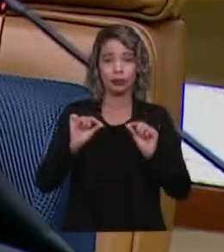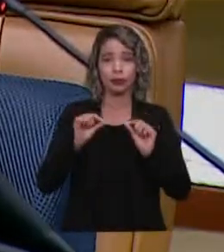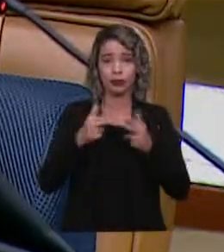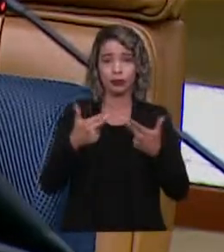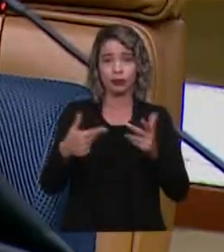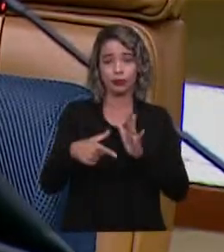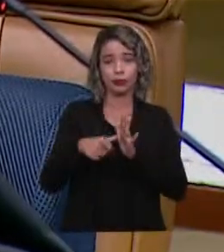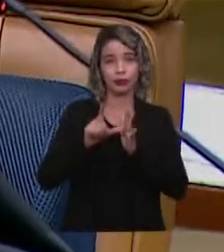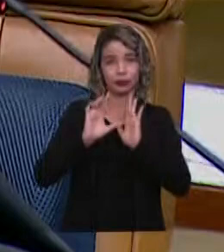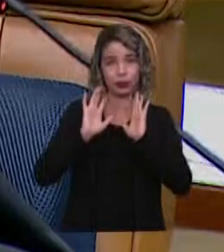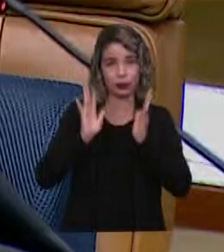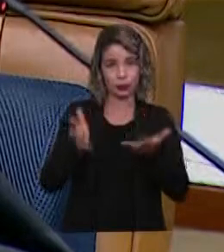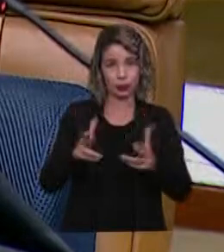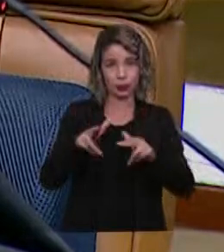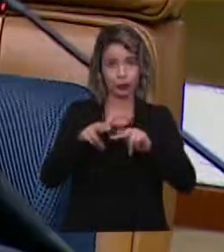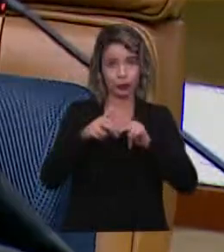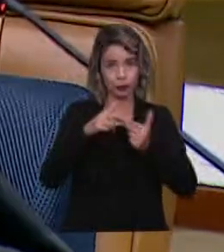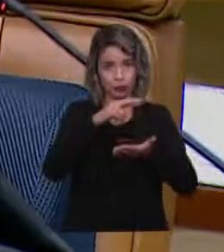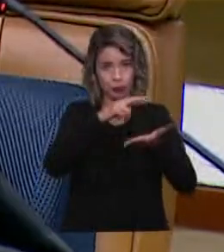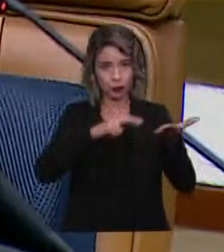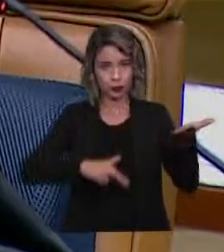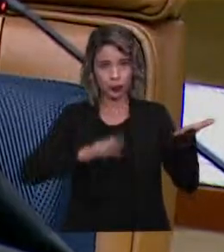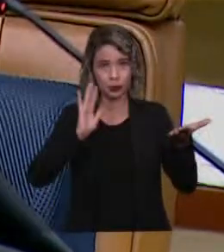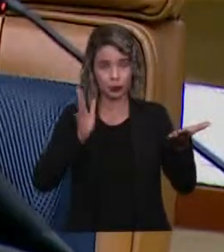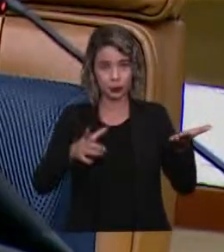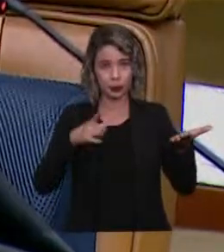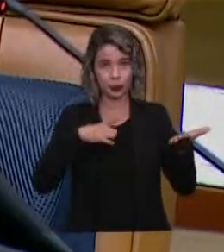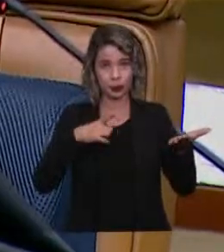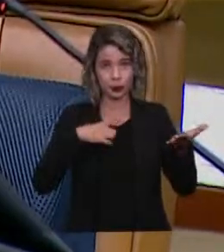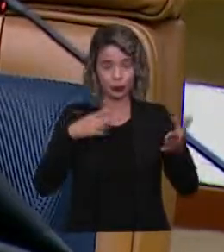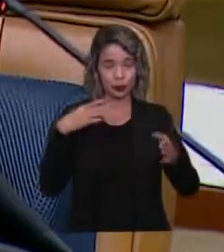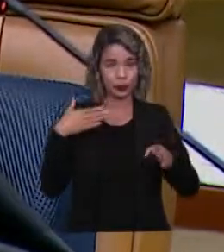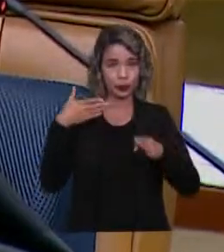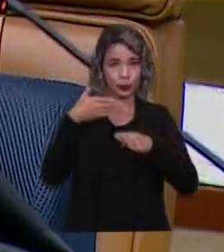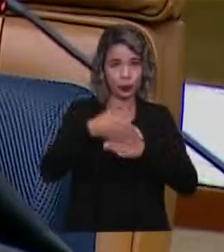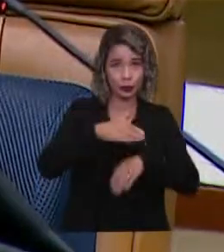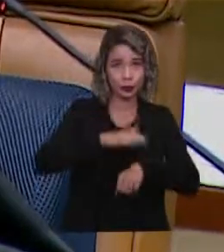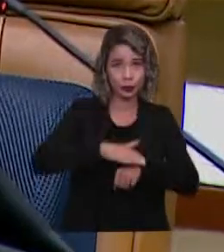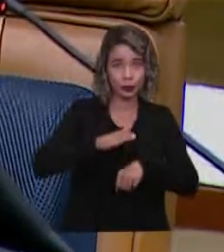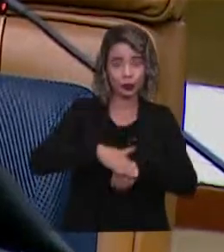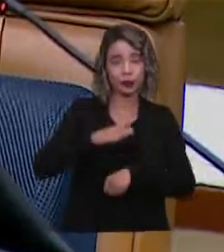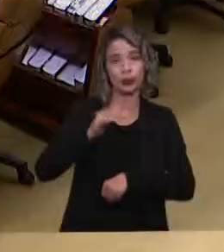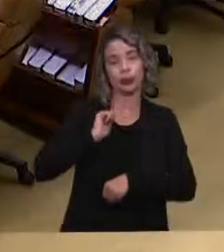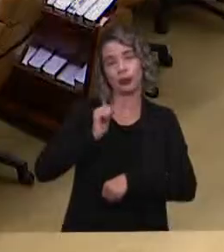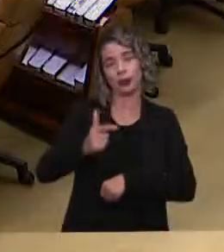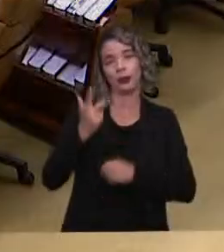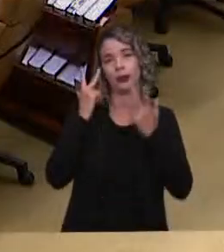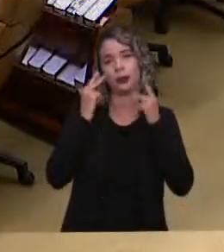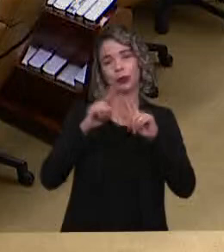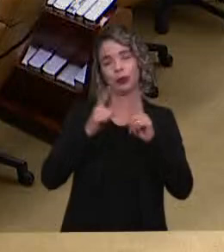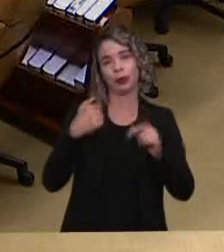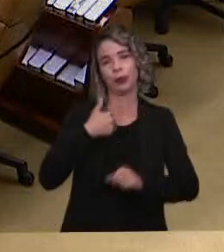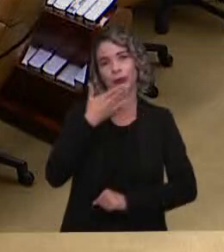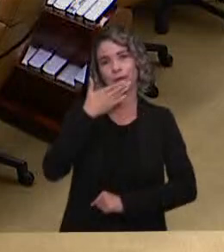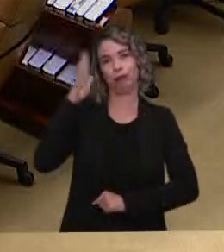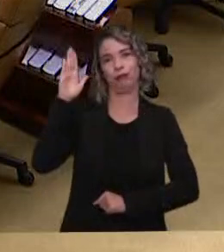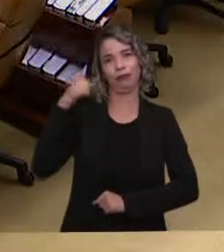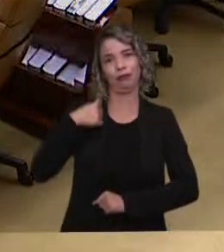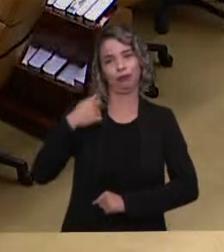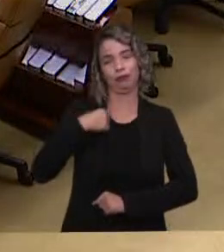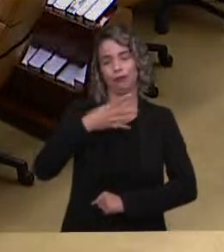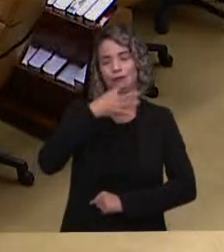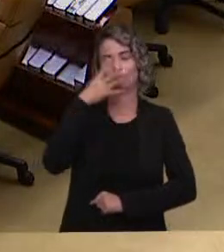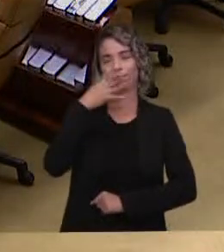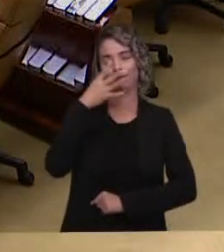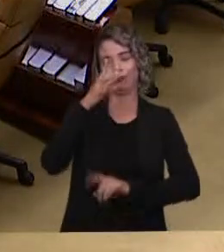prerrogativa do relator fazer mais intervenções do que o usual, mas eu prometo não cometer nenhum abuso